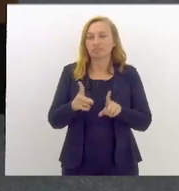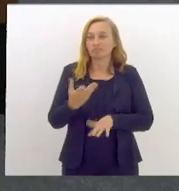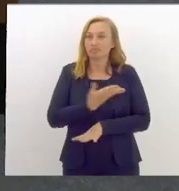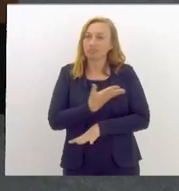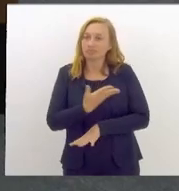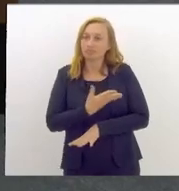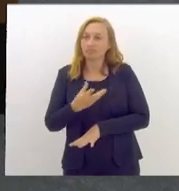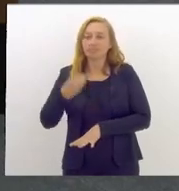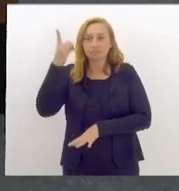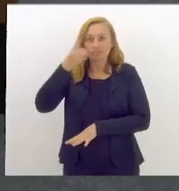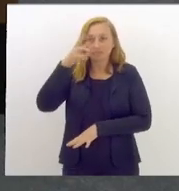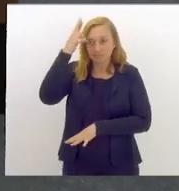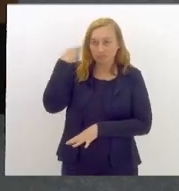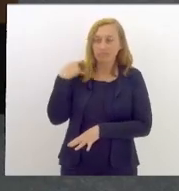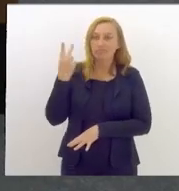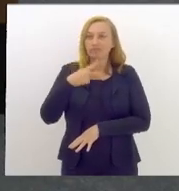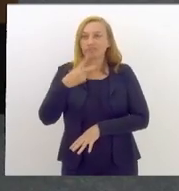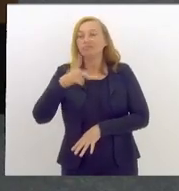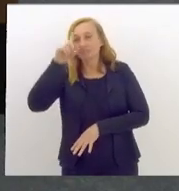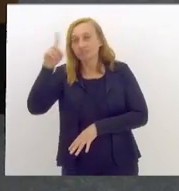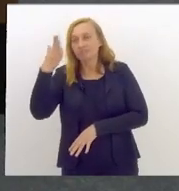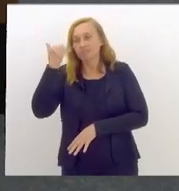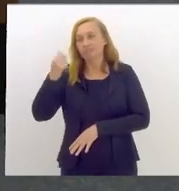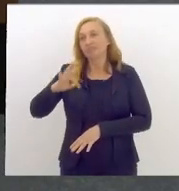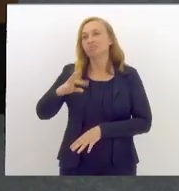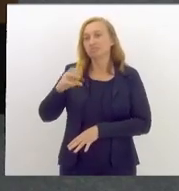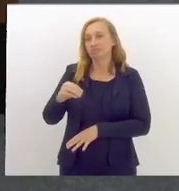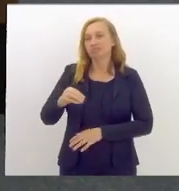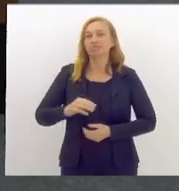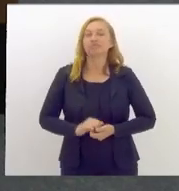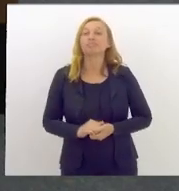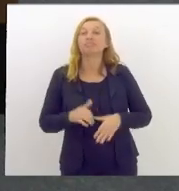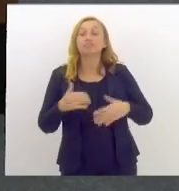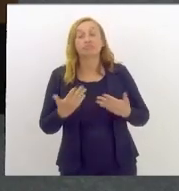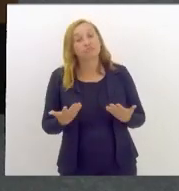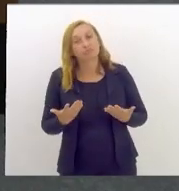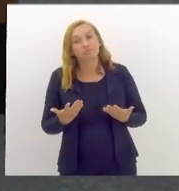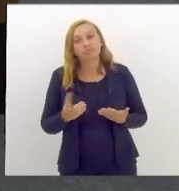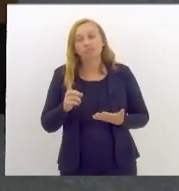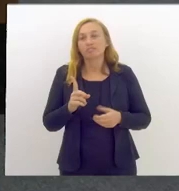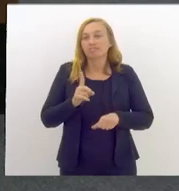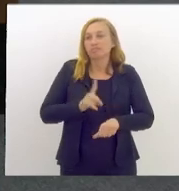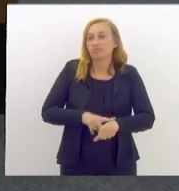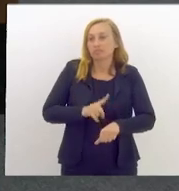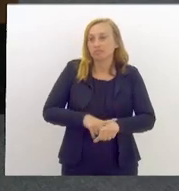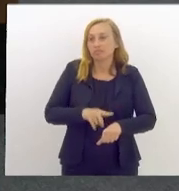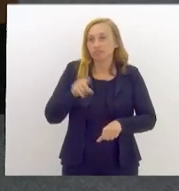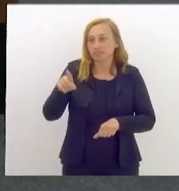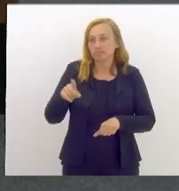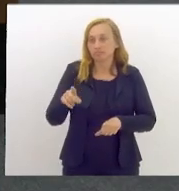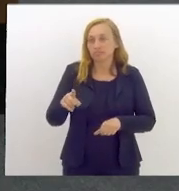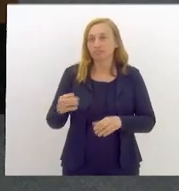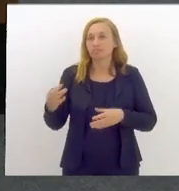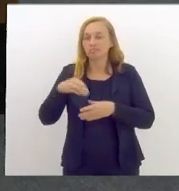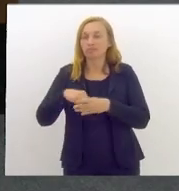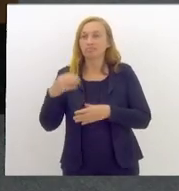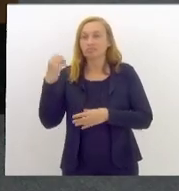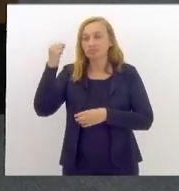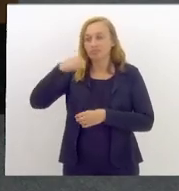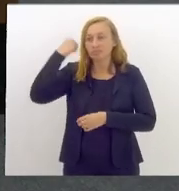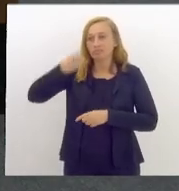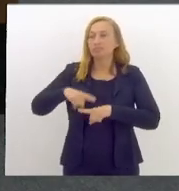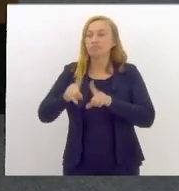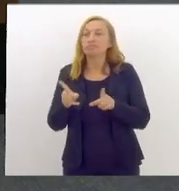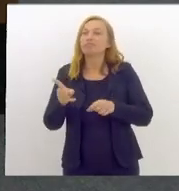deputada Rosane disse aqui Deus sabe de todas as coisas talvez não fosse um momento de você estar no senado mas